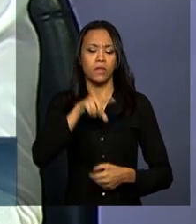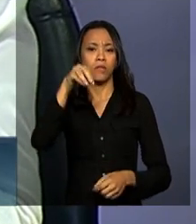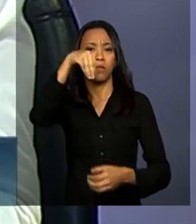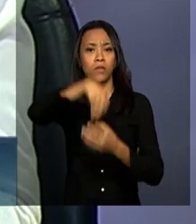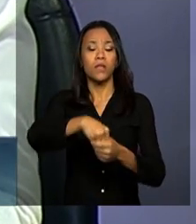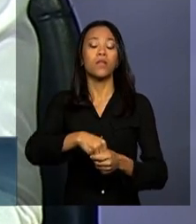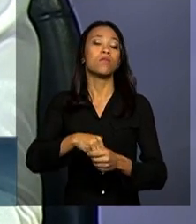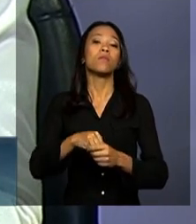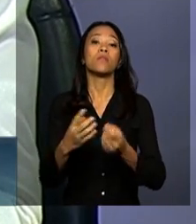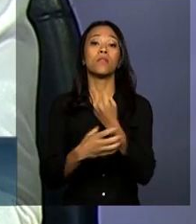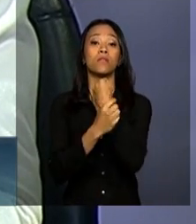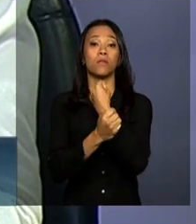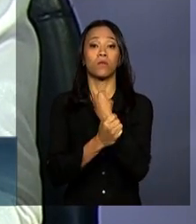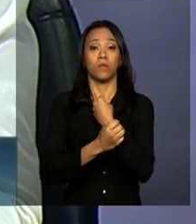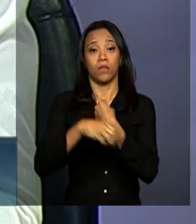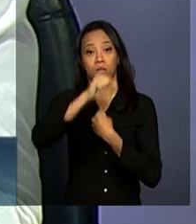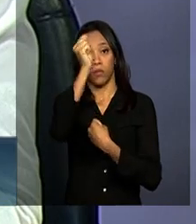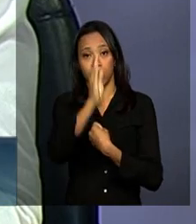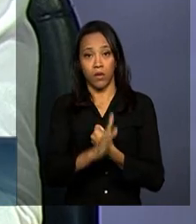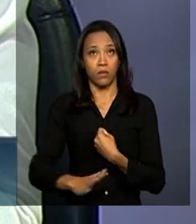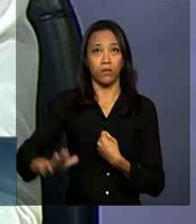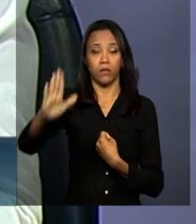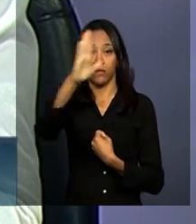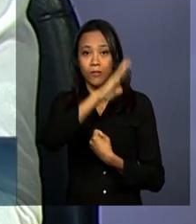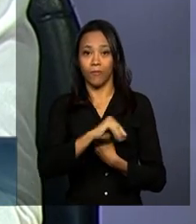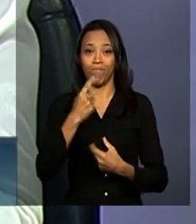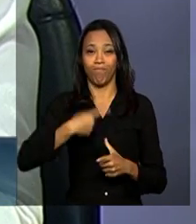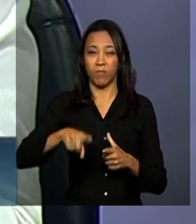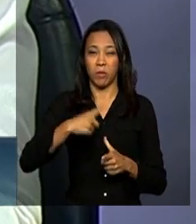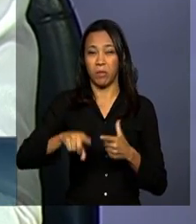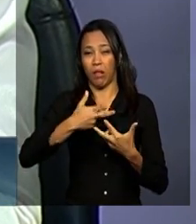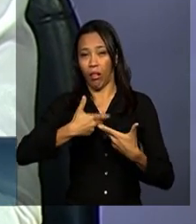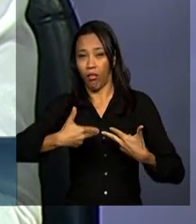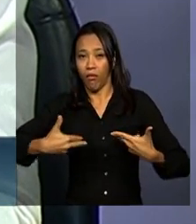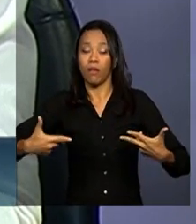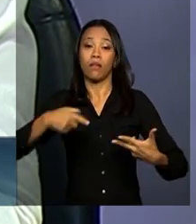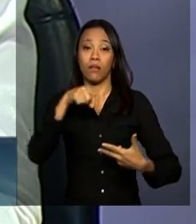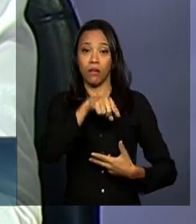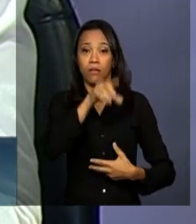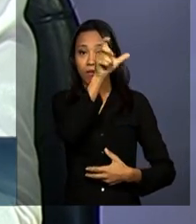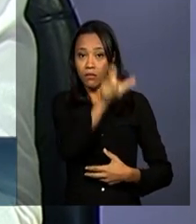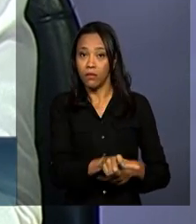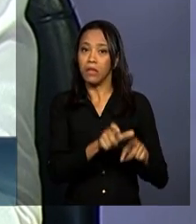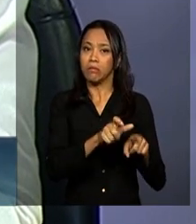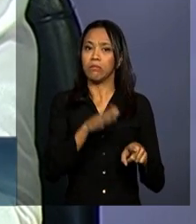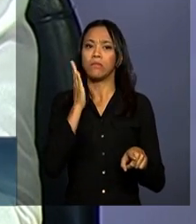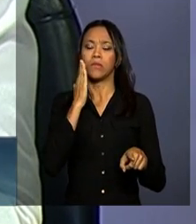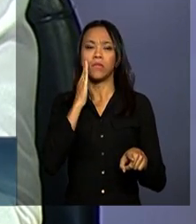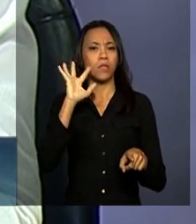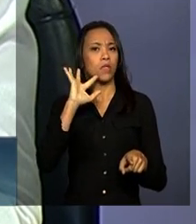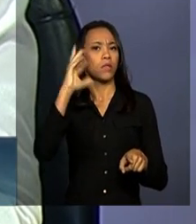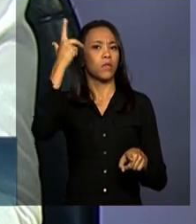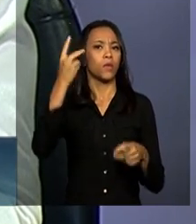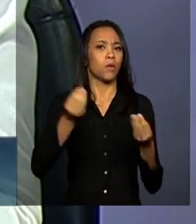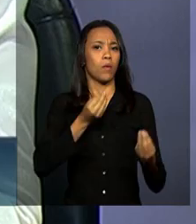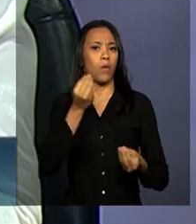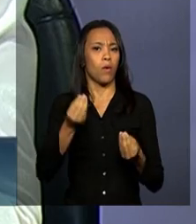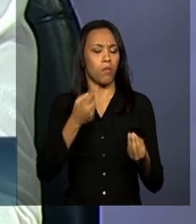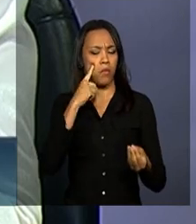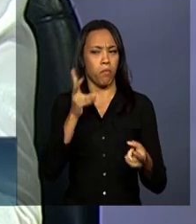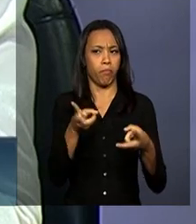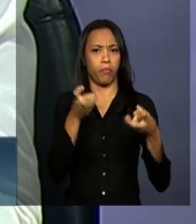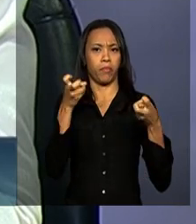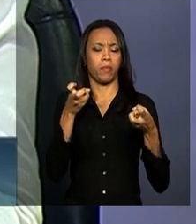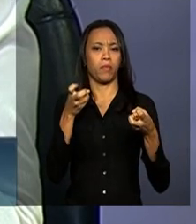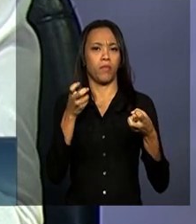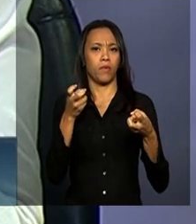nosso país, e esse compromisso que ela tem de buscar as soluções e, principalmente, ter este olhar